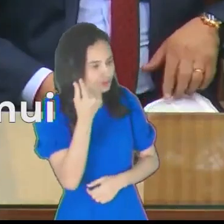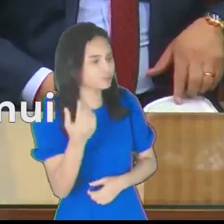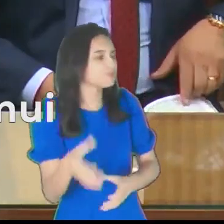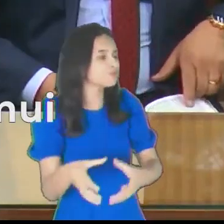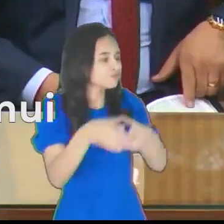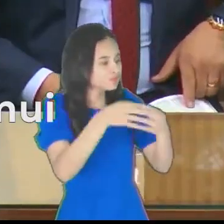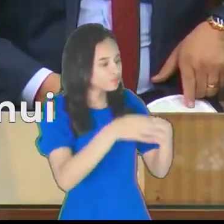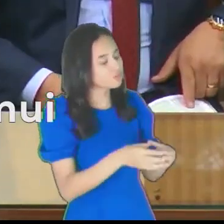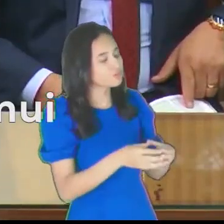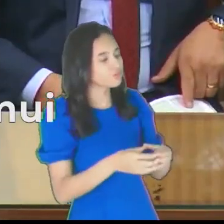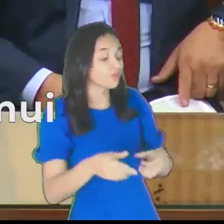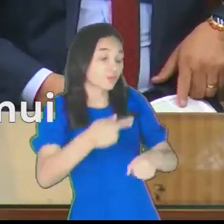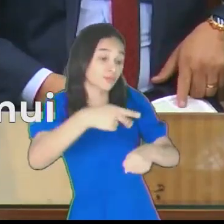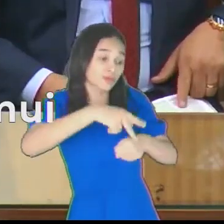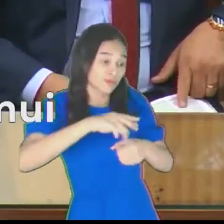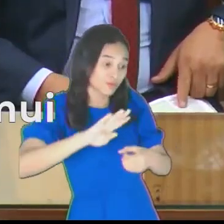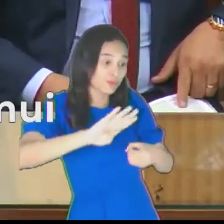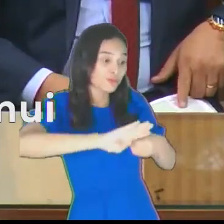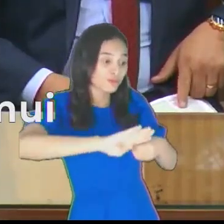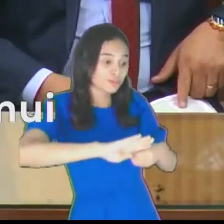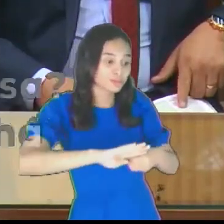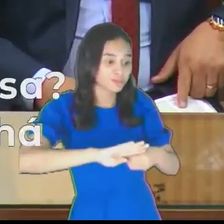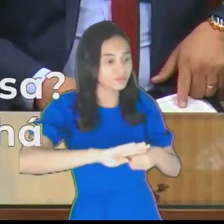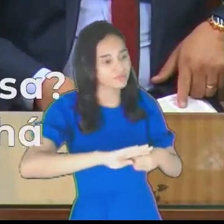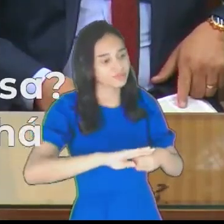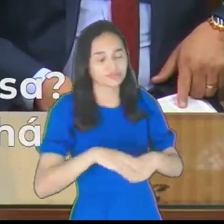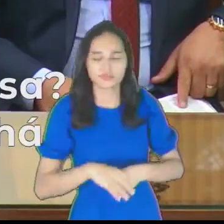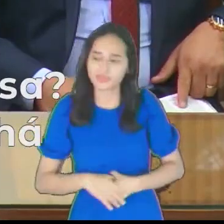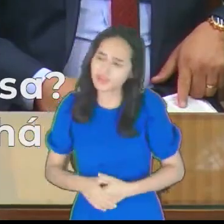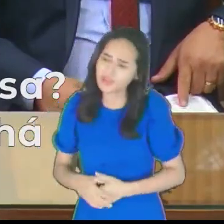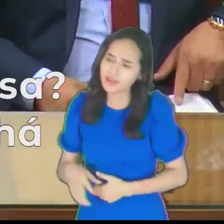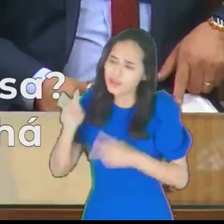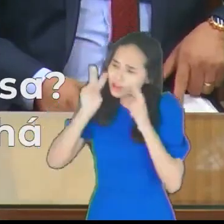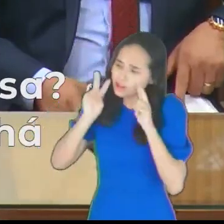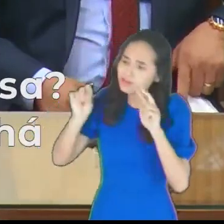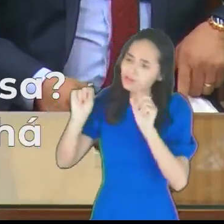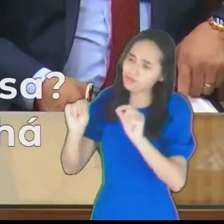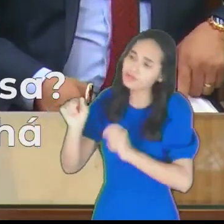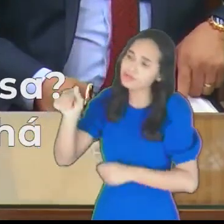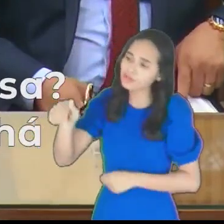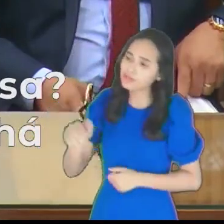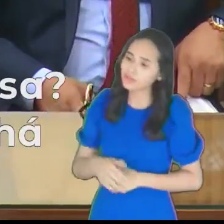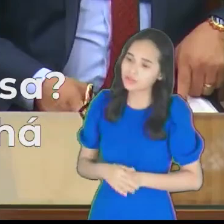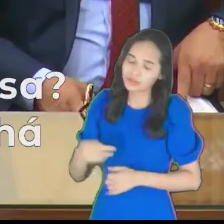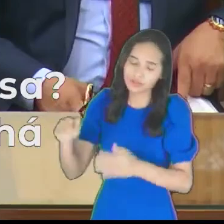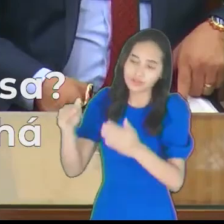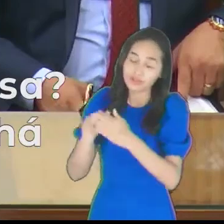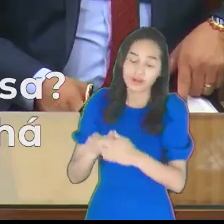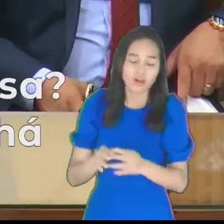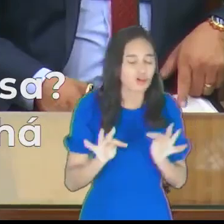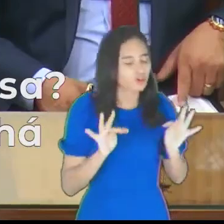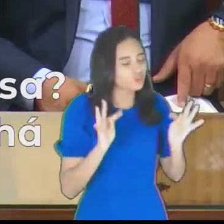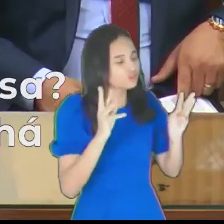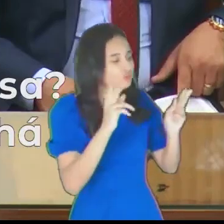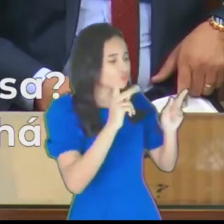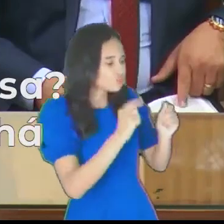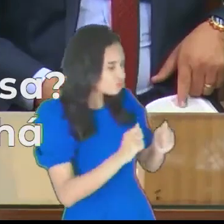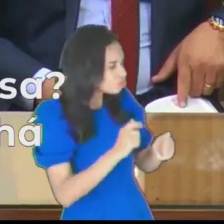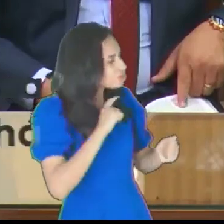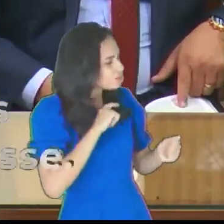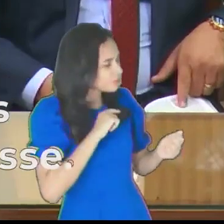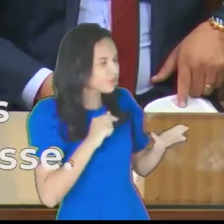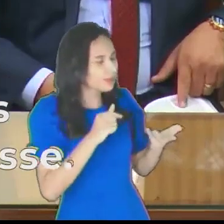Babilônia. E disse ele: que viram em tua casa? E disse Ezequias: tudo quanto há em minha casa